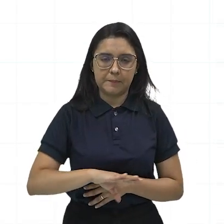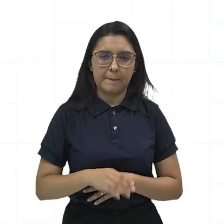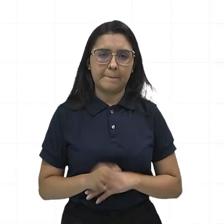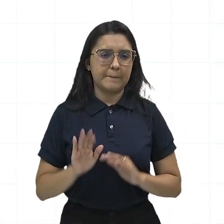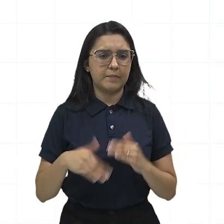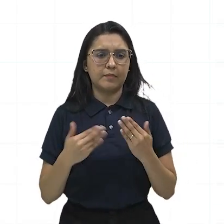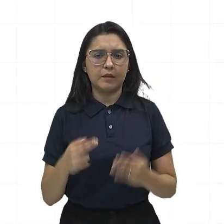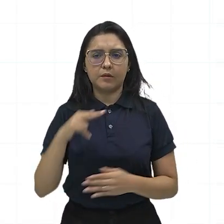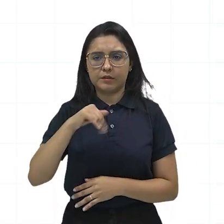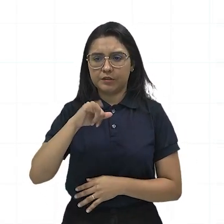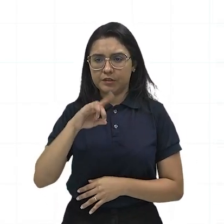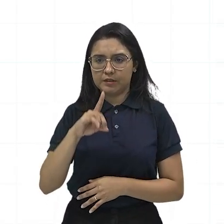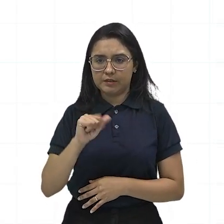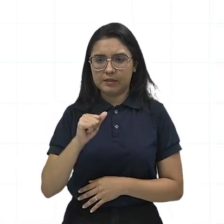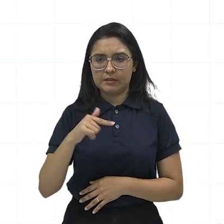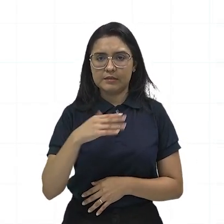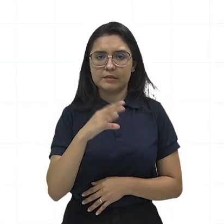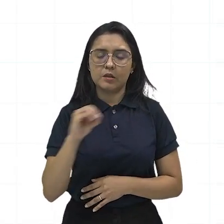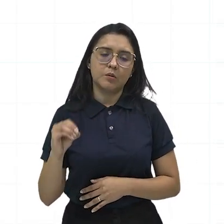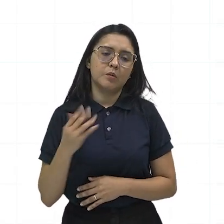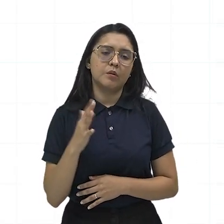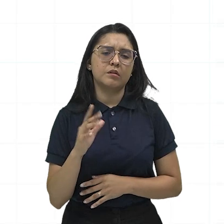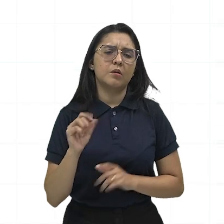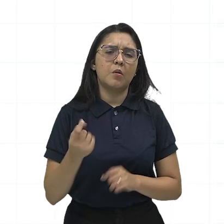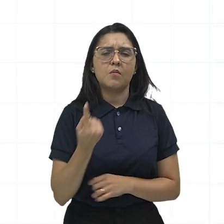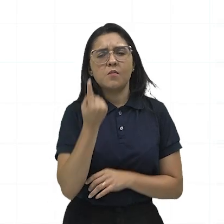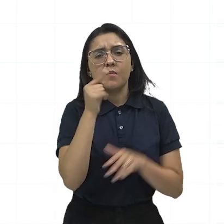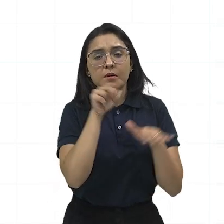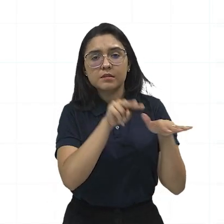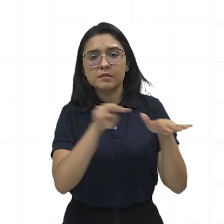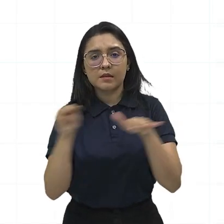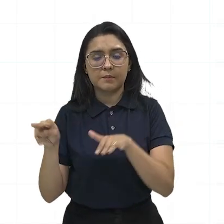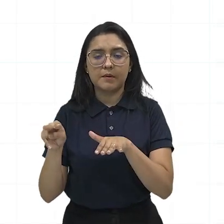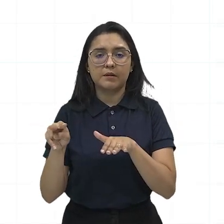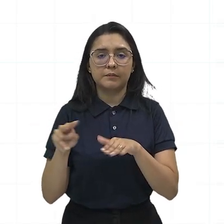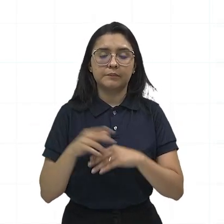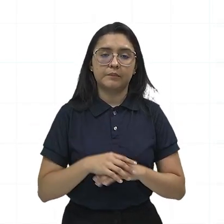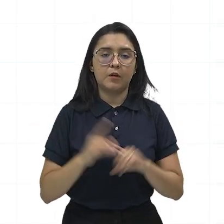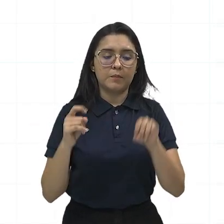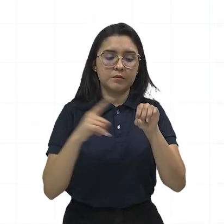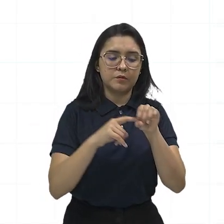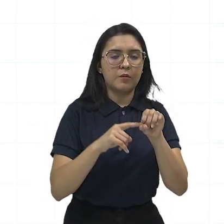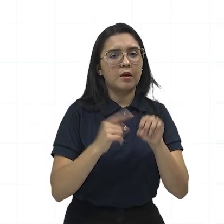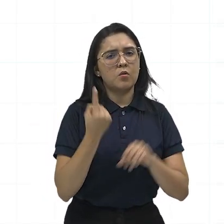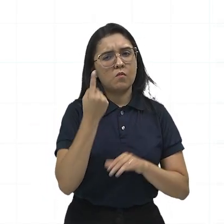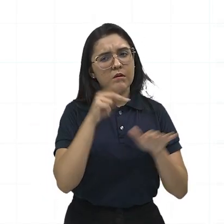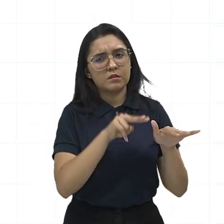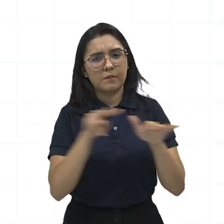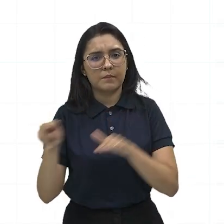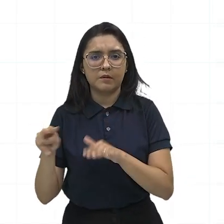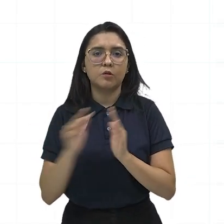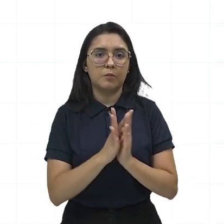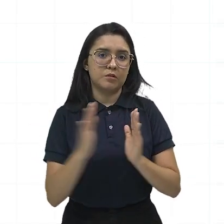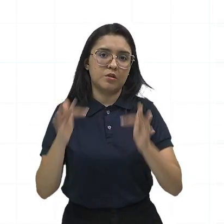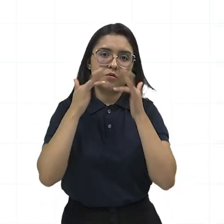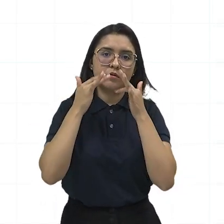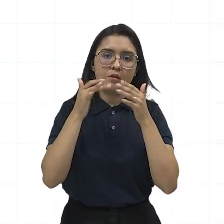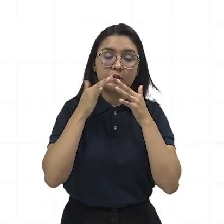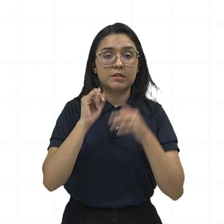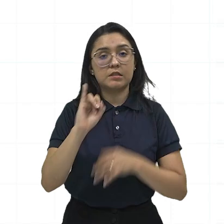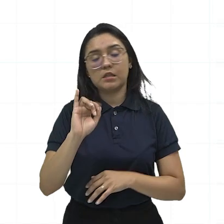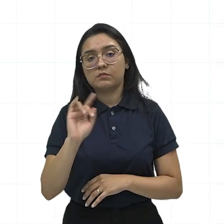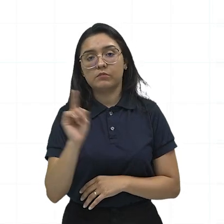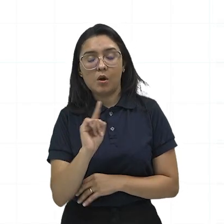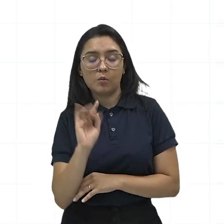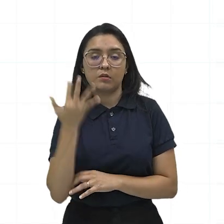a nidação, ela ocorre por volta de 1 semana após a fecundação. Isso num processo natural. Caso não